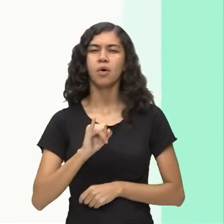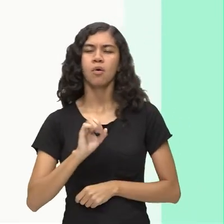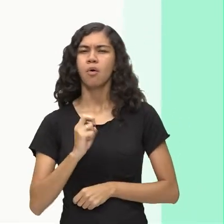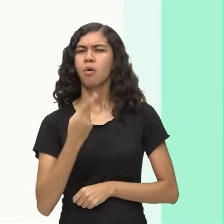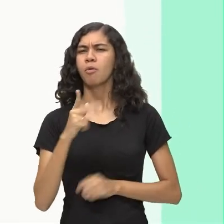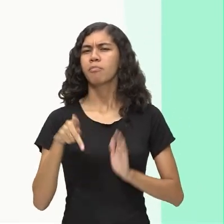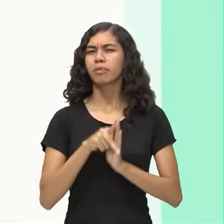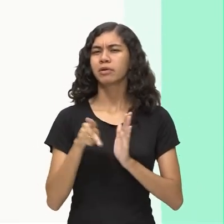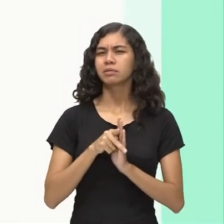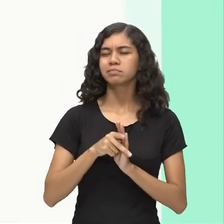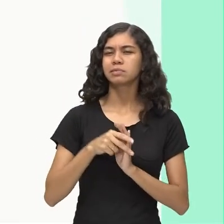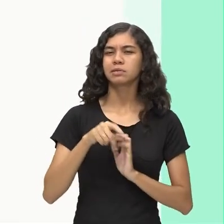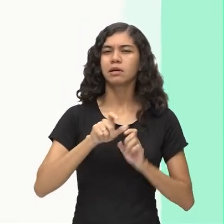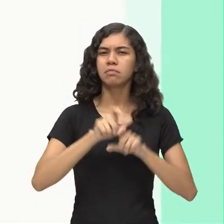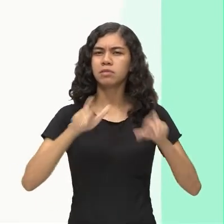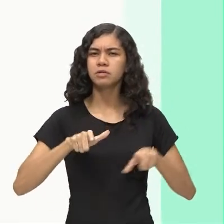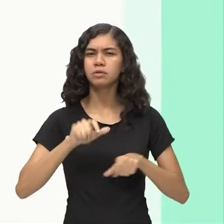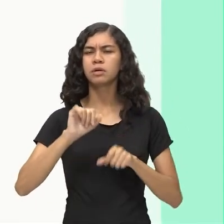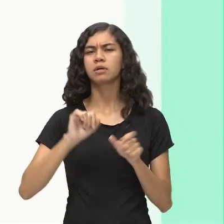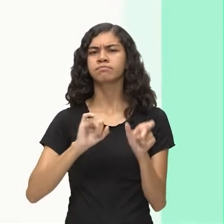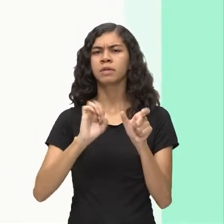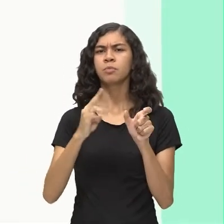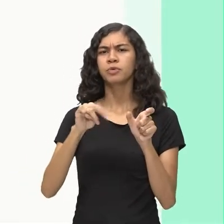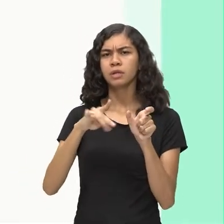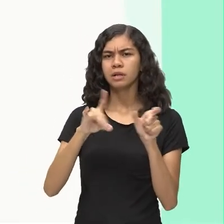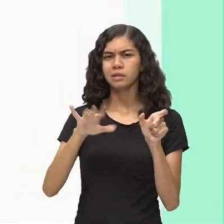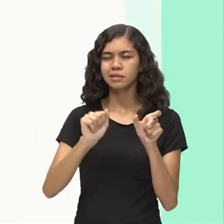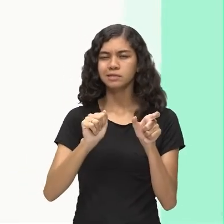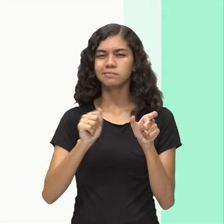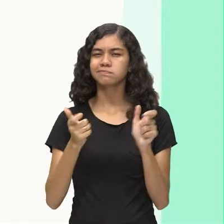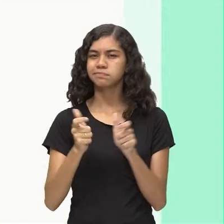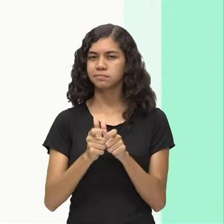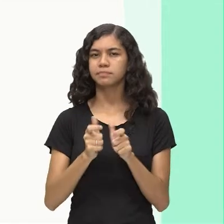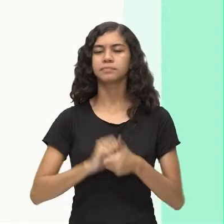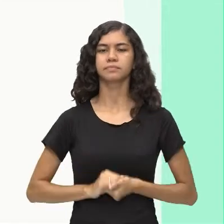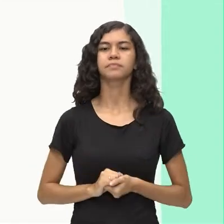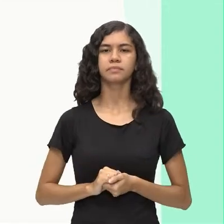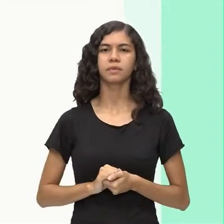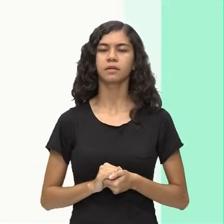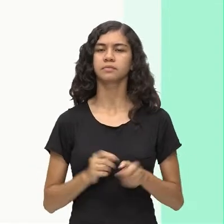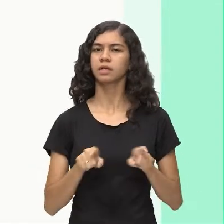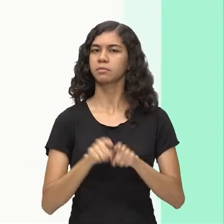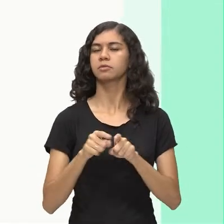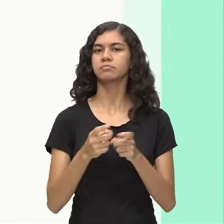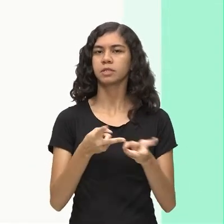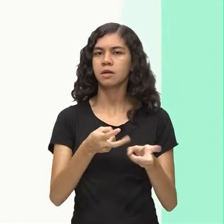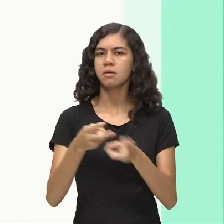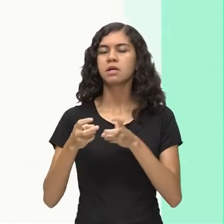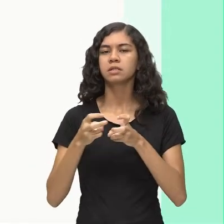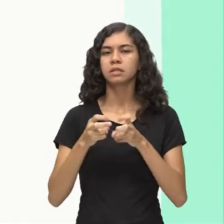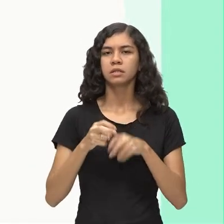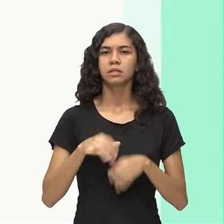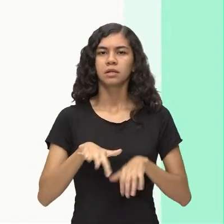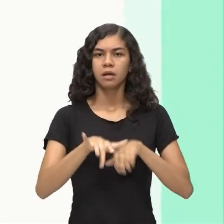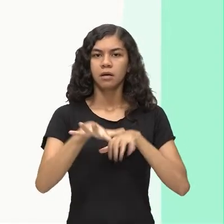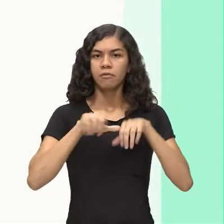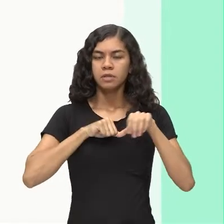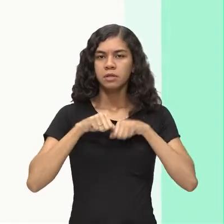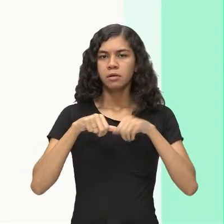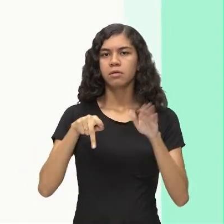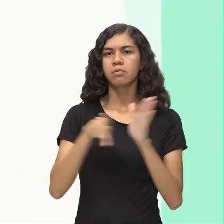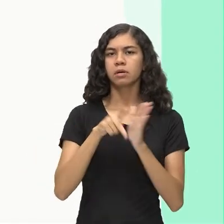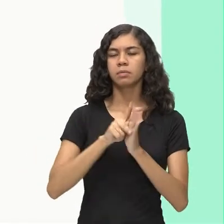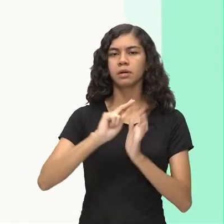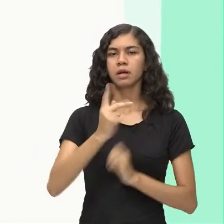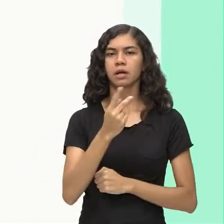Então, por isso que é um vírus tão perigoso. Então, a gente vai observar a infecção por HPV, tem uma célula que está infectada, ela